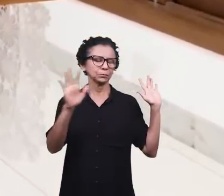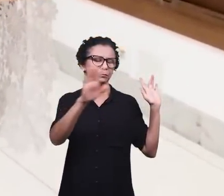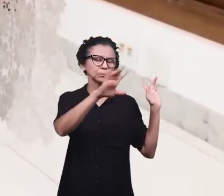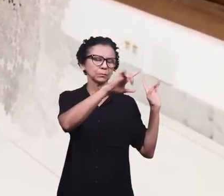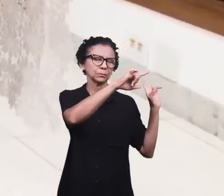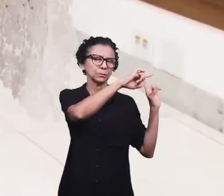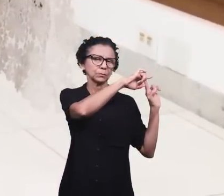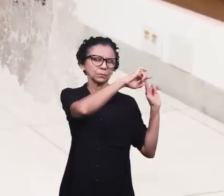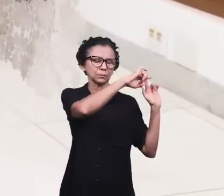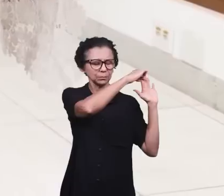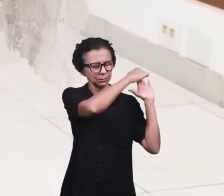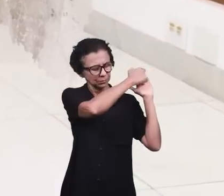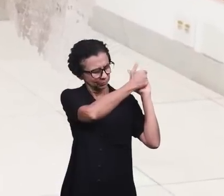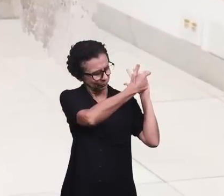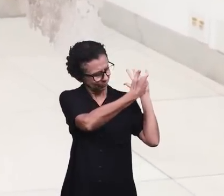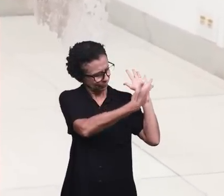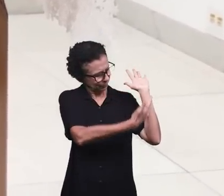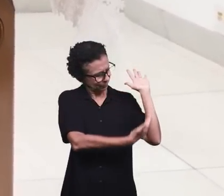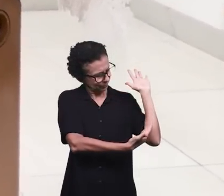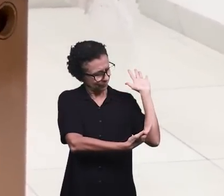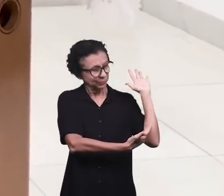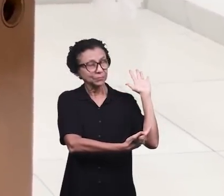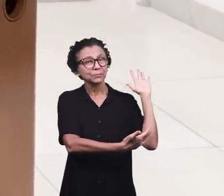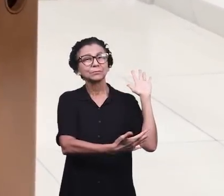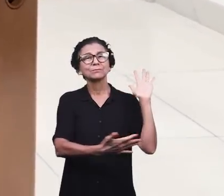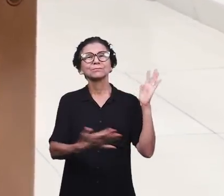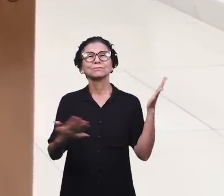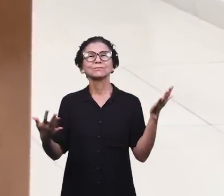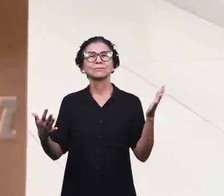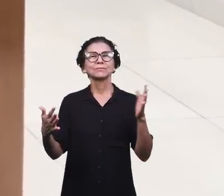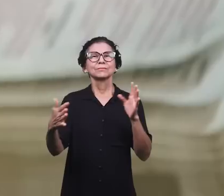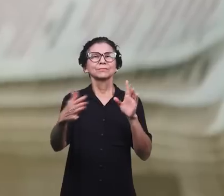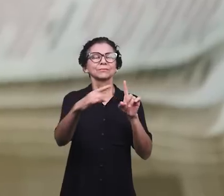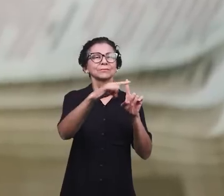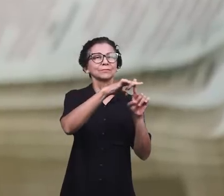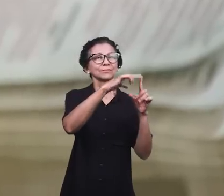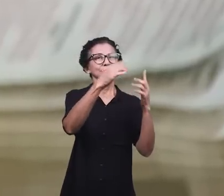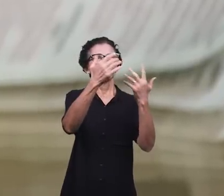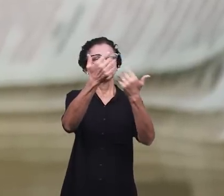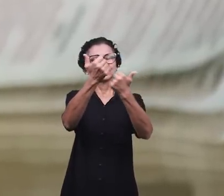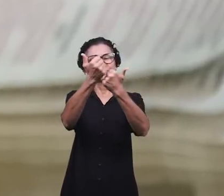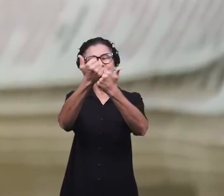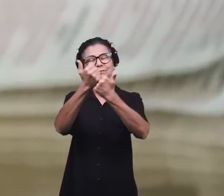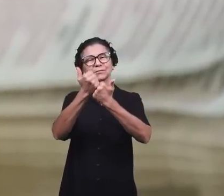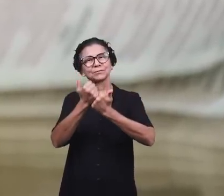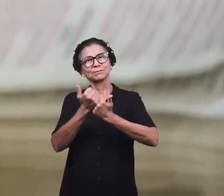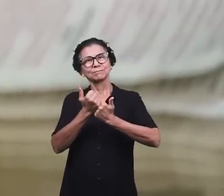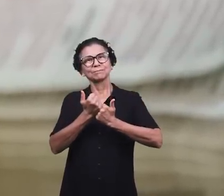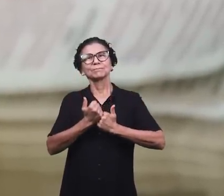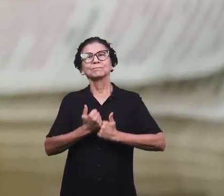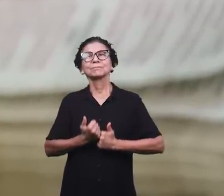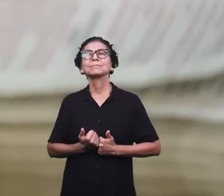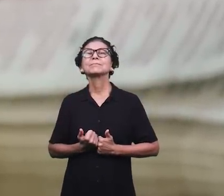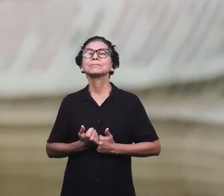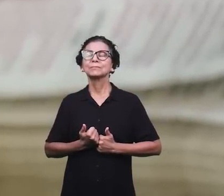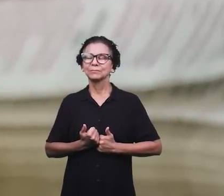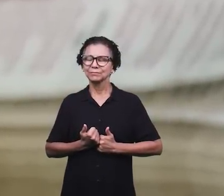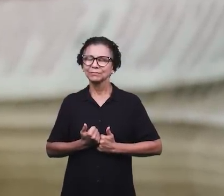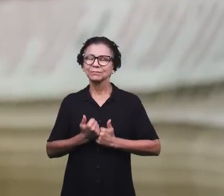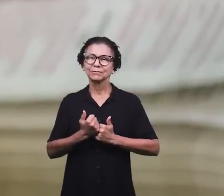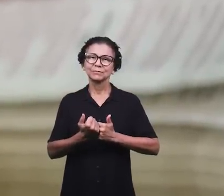Jesus vertido ali na cruz tem poder